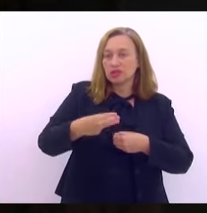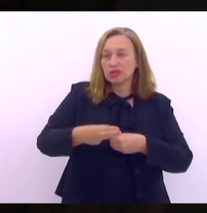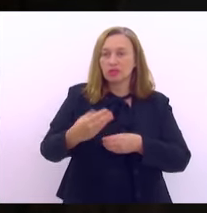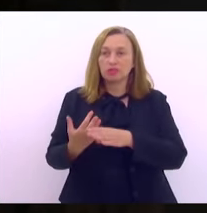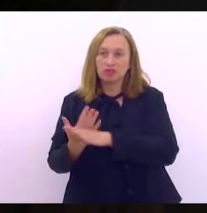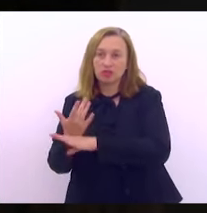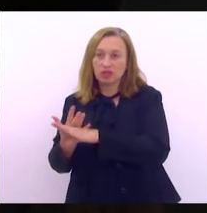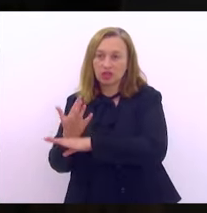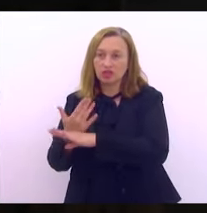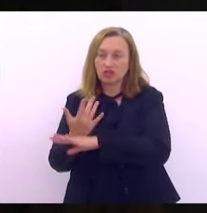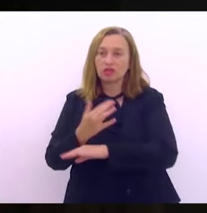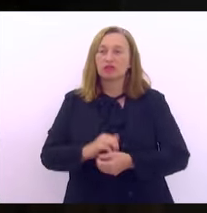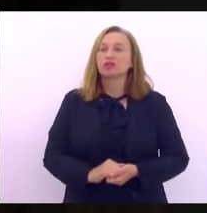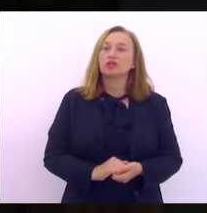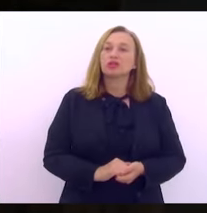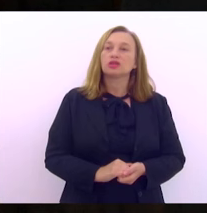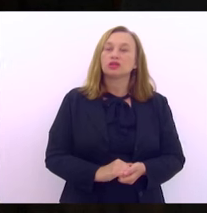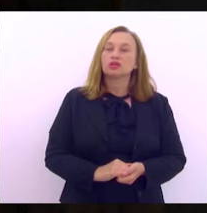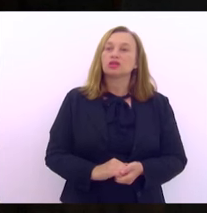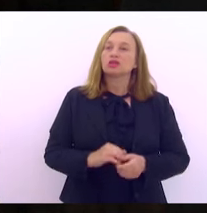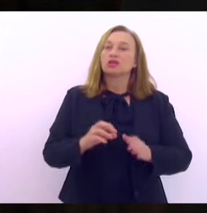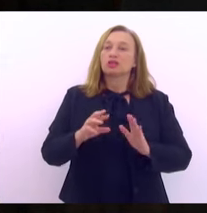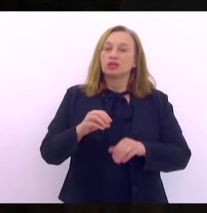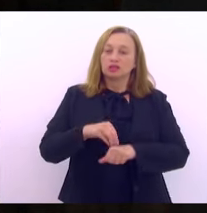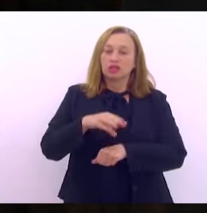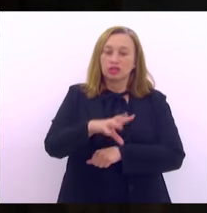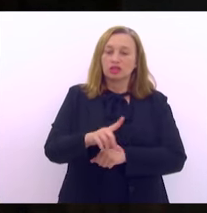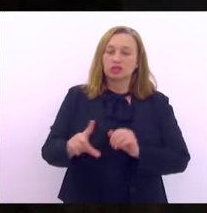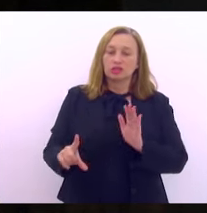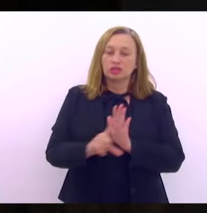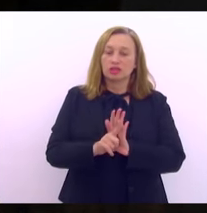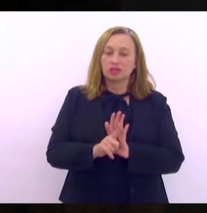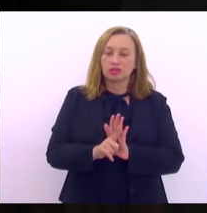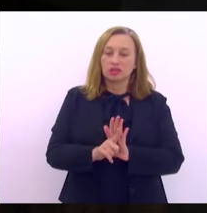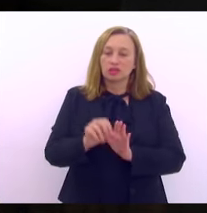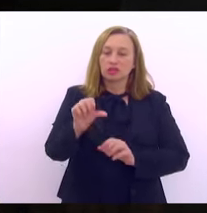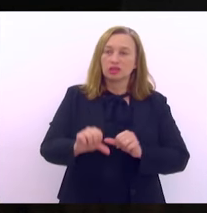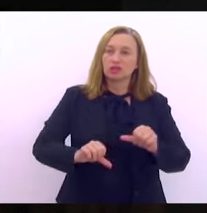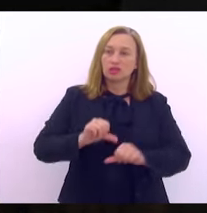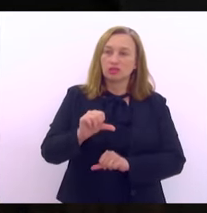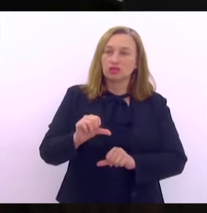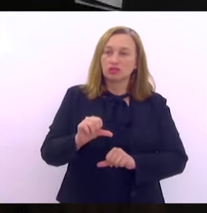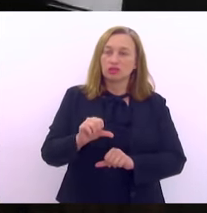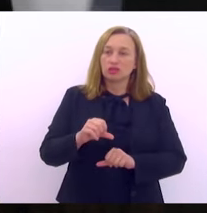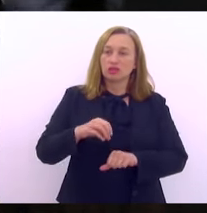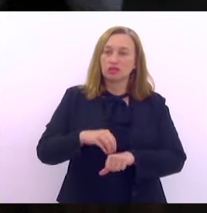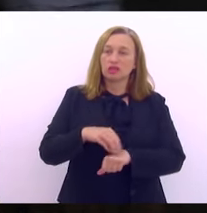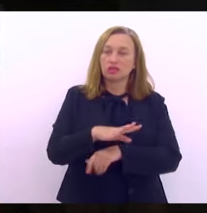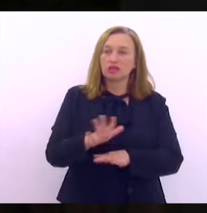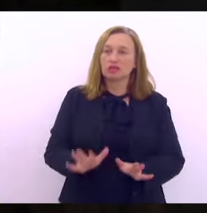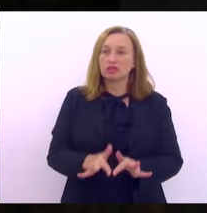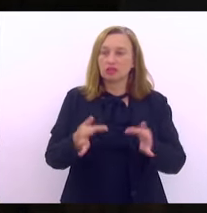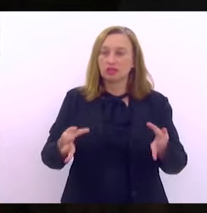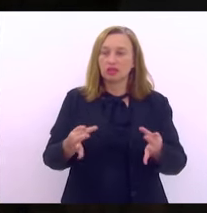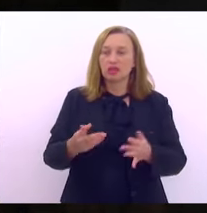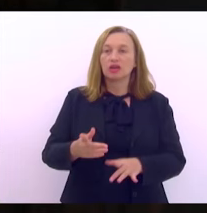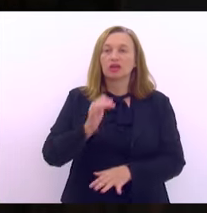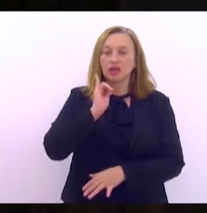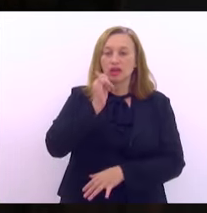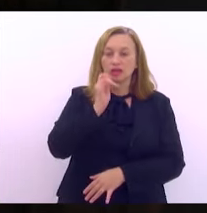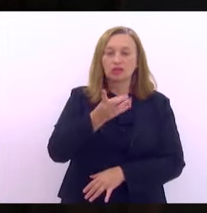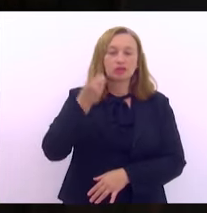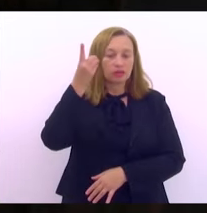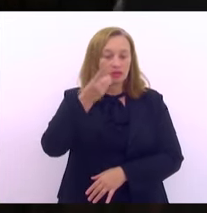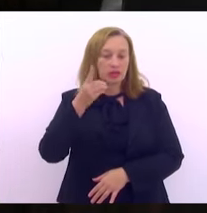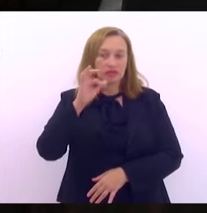Caxias. Parecer da Comissão de Indicações Legislativas pela Transformação e Indicação Simples. Relator, deputado